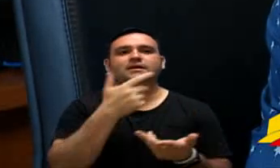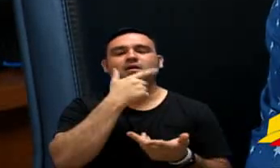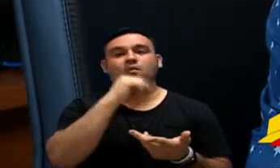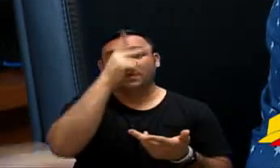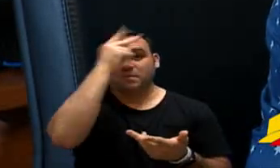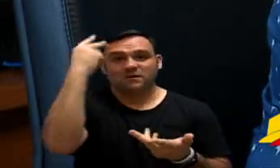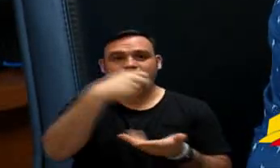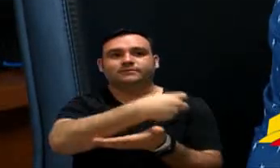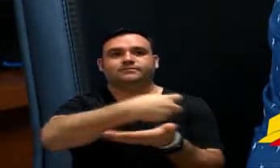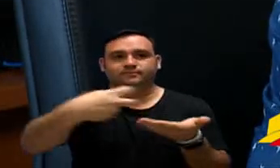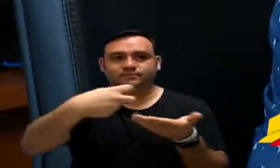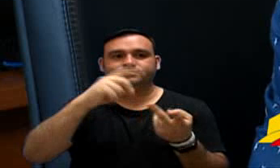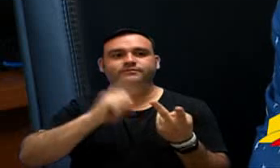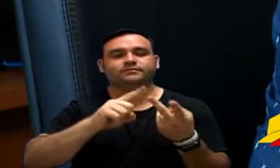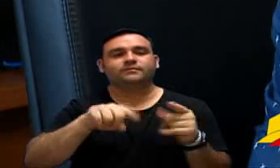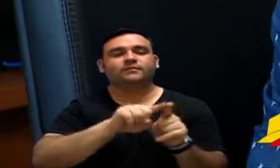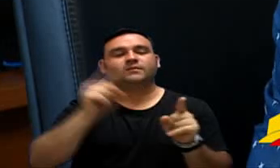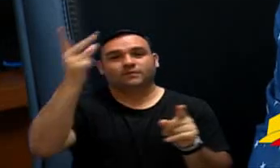prefeitos,